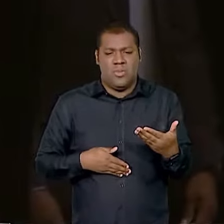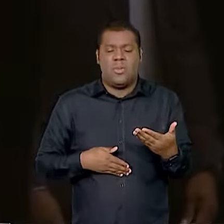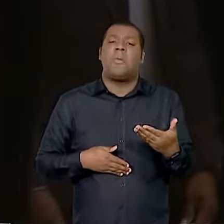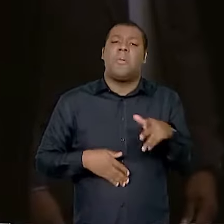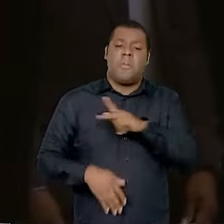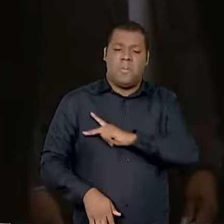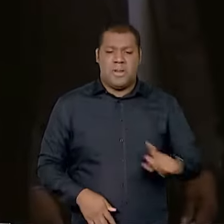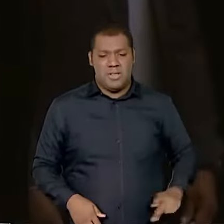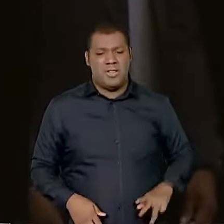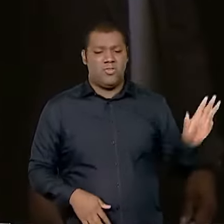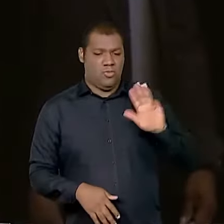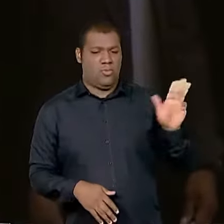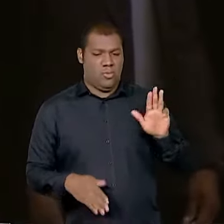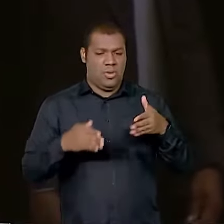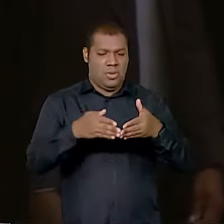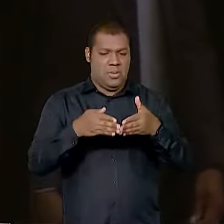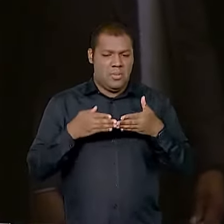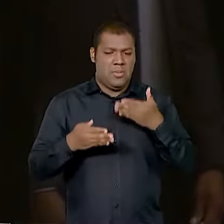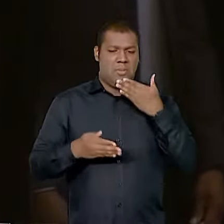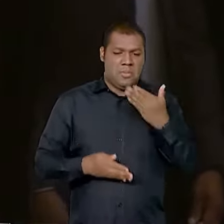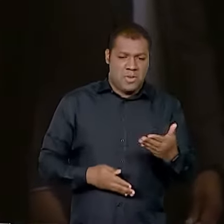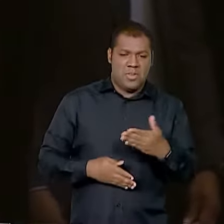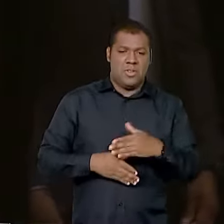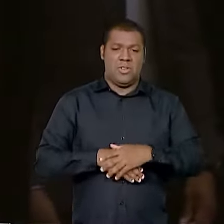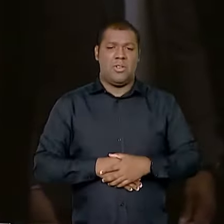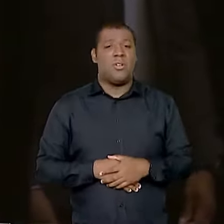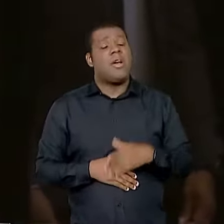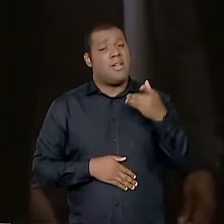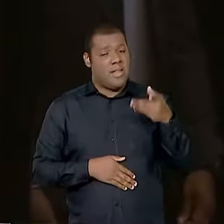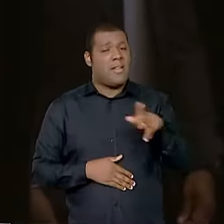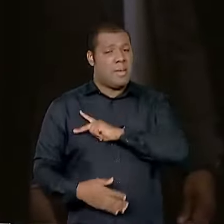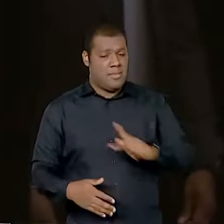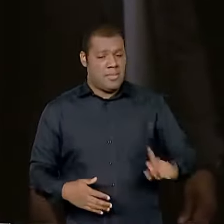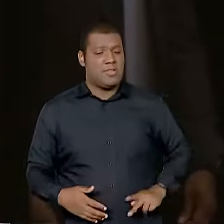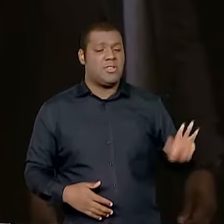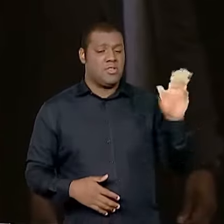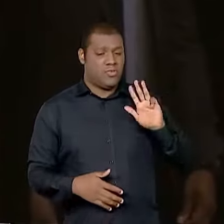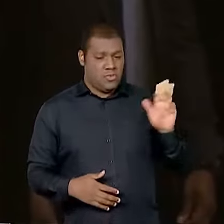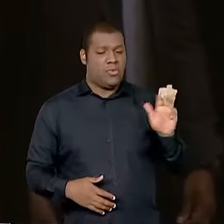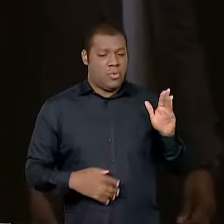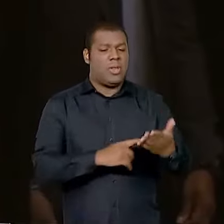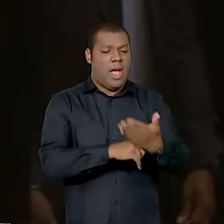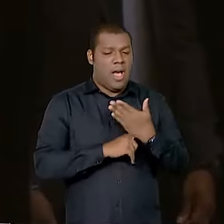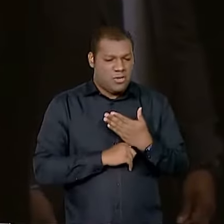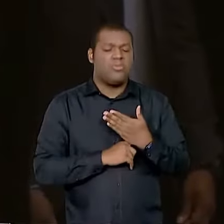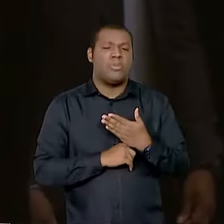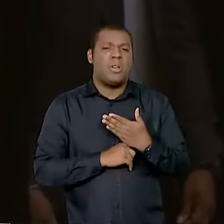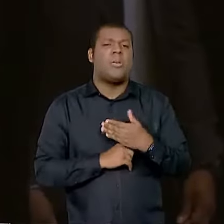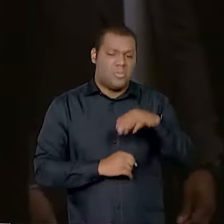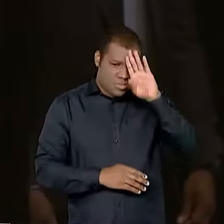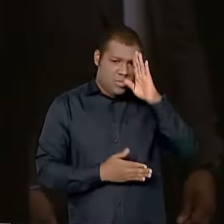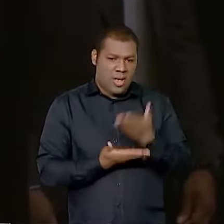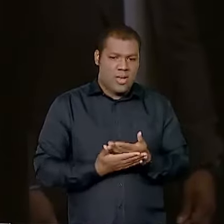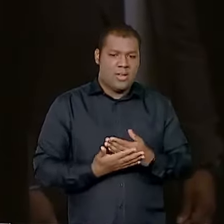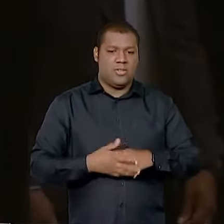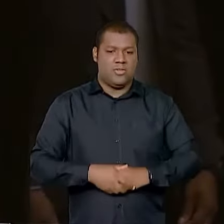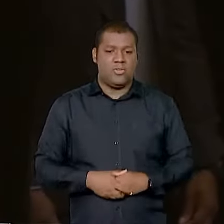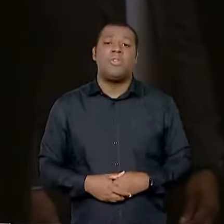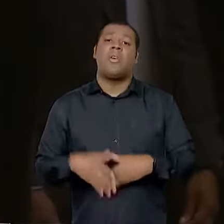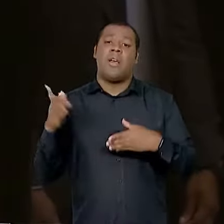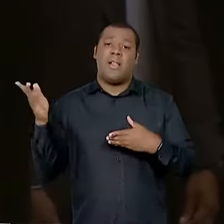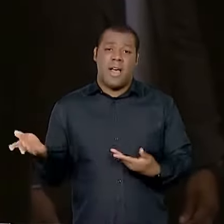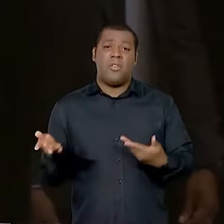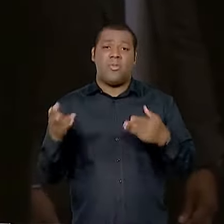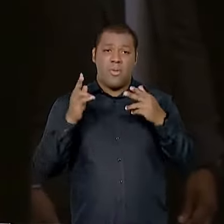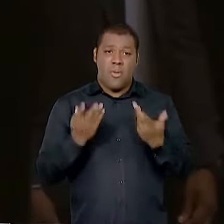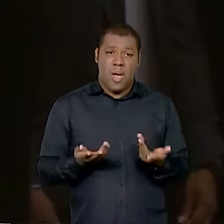presidente Lula, que eu tenho absoluta convicção que será por ele aceito, ele se dedicará a isso, que é de ter um olhar diferenciado para o Estado de Minas